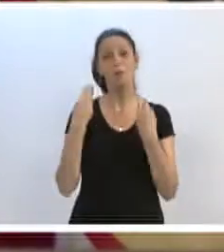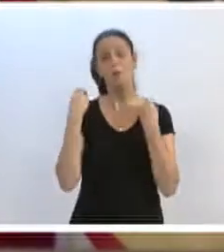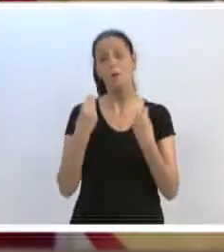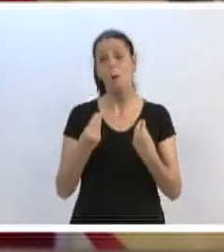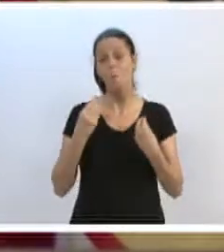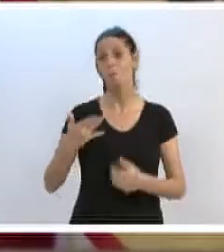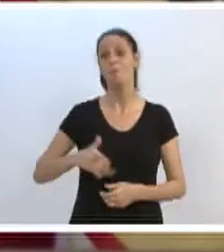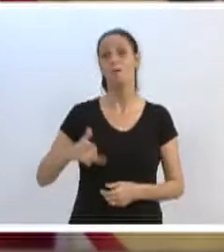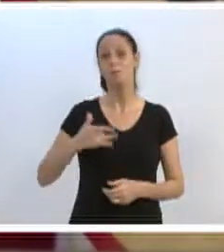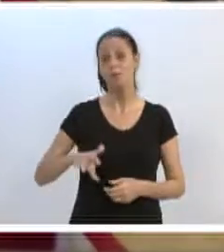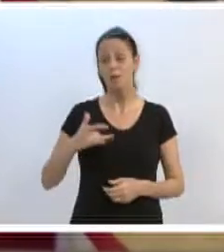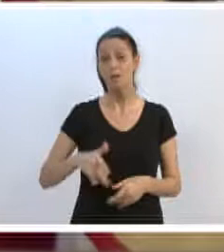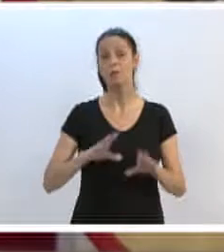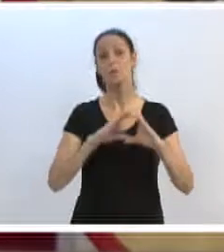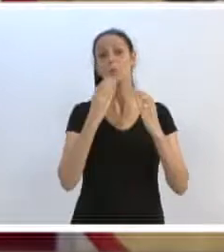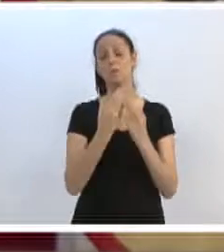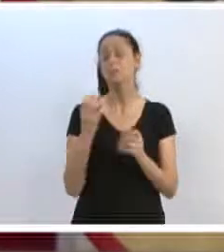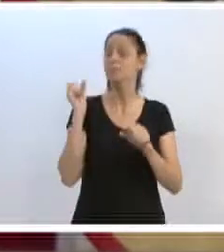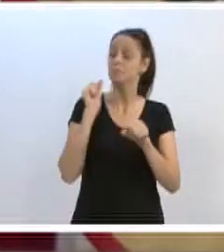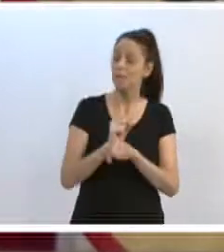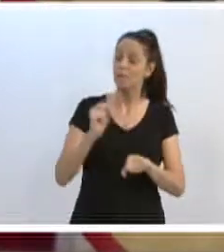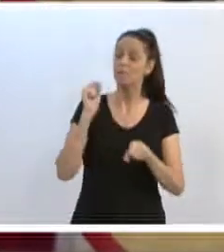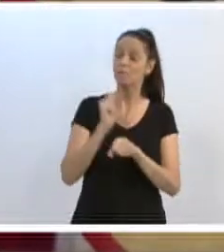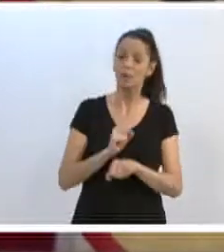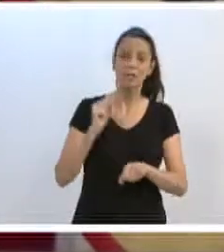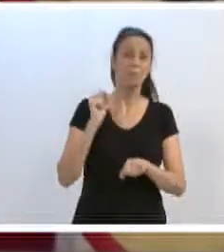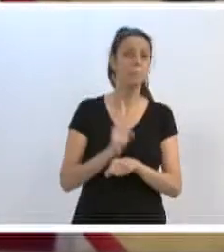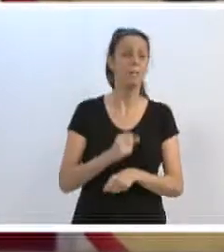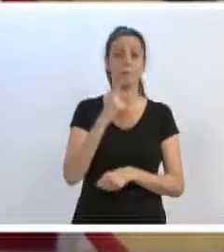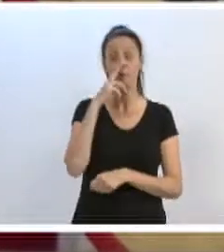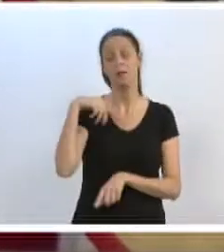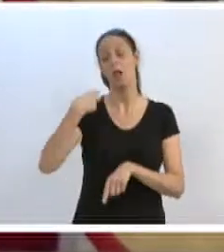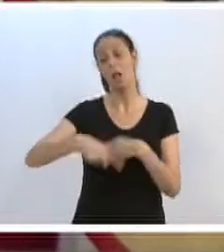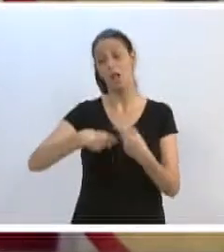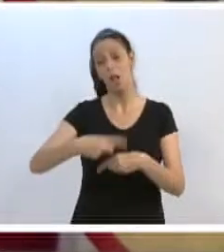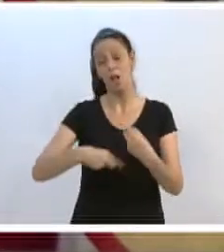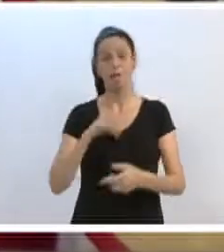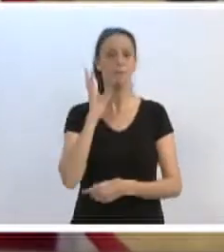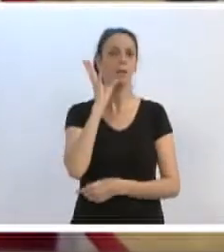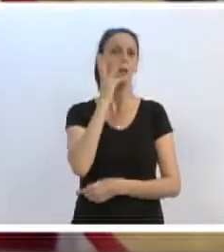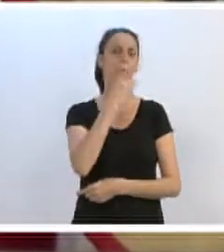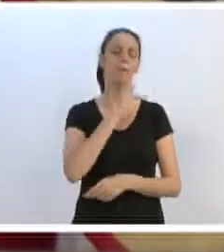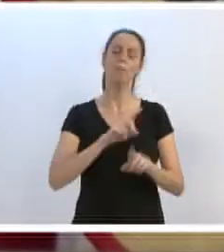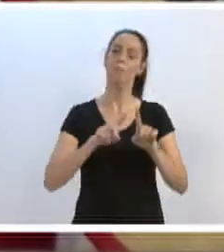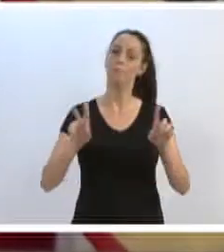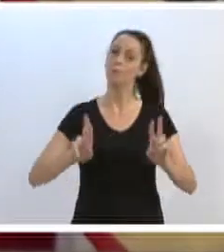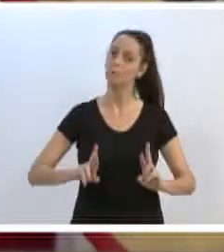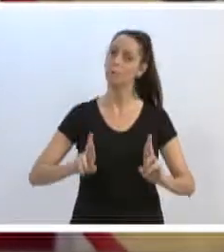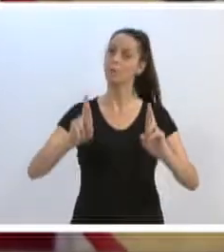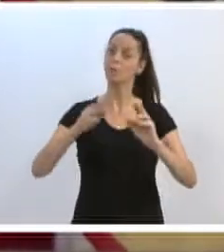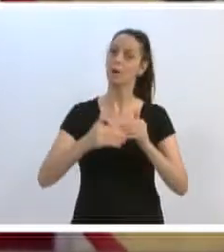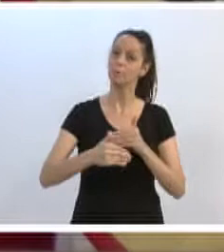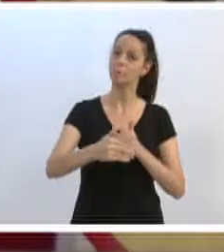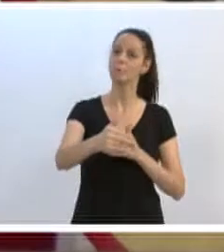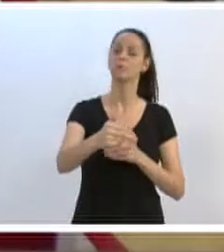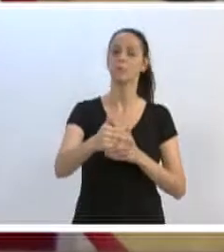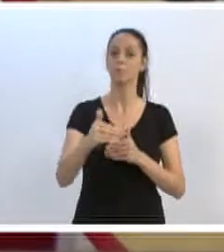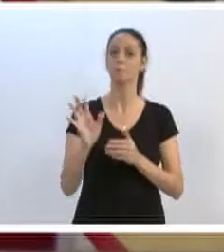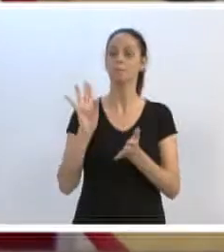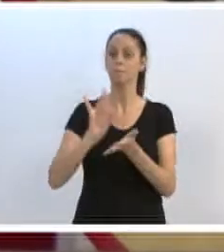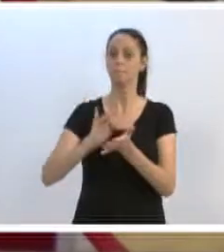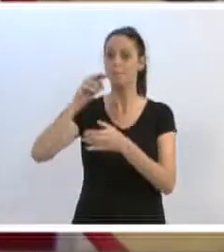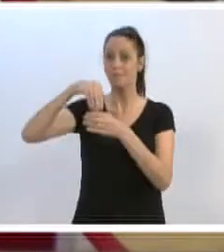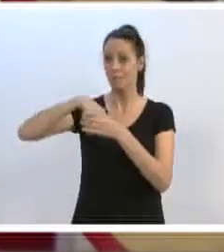desse programa tão difícil, que é complicado e cada vez atrapalha muito mais. Mas esperamos que em breve eles se conscientizem e